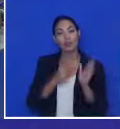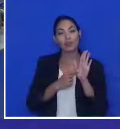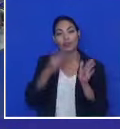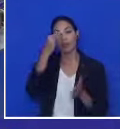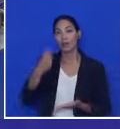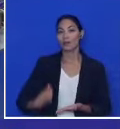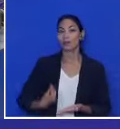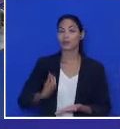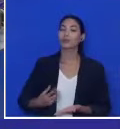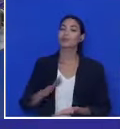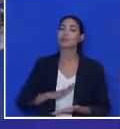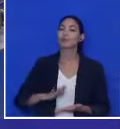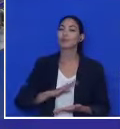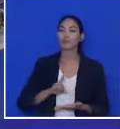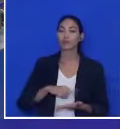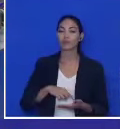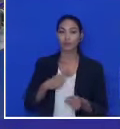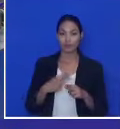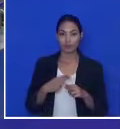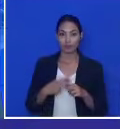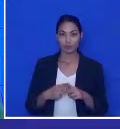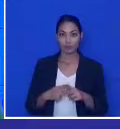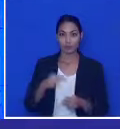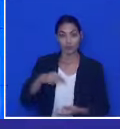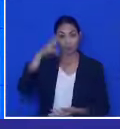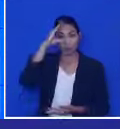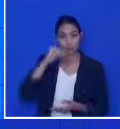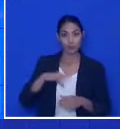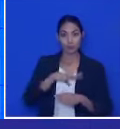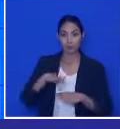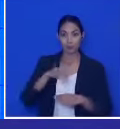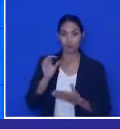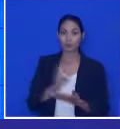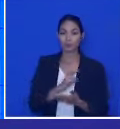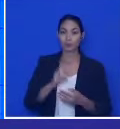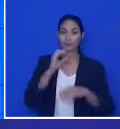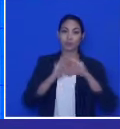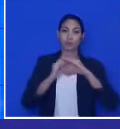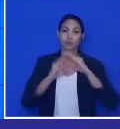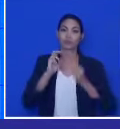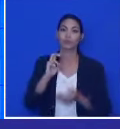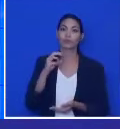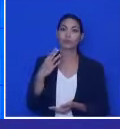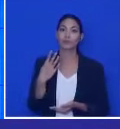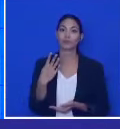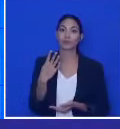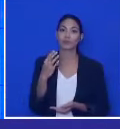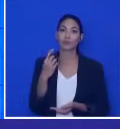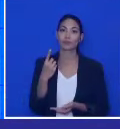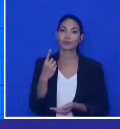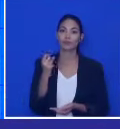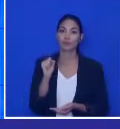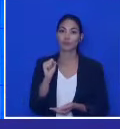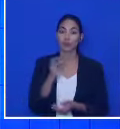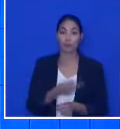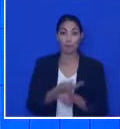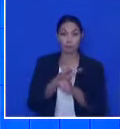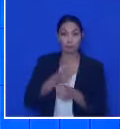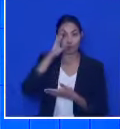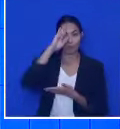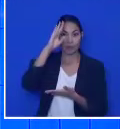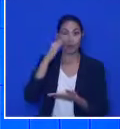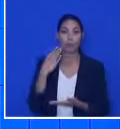Boa noite, falamos ao vivo do Espaço Loterias Caixa. Essa noite tem sorteio da Quina, concurso 5.418,